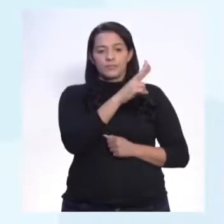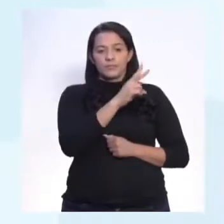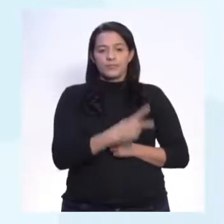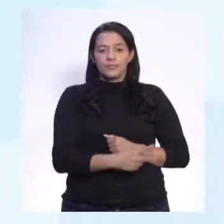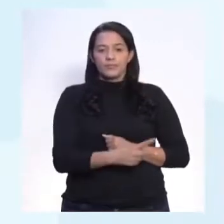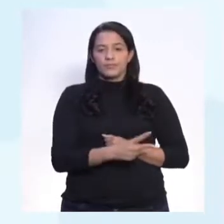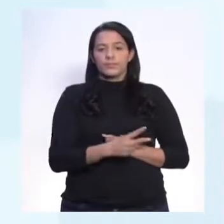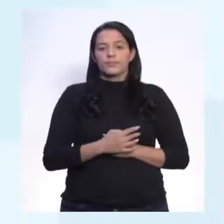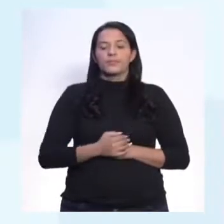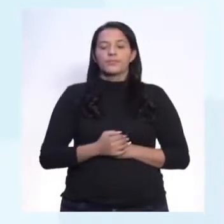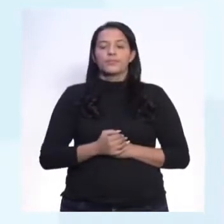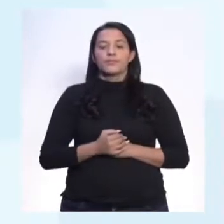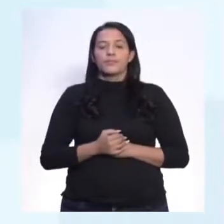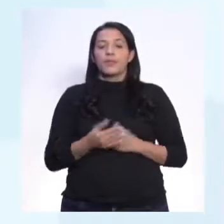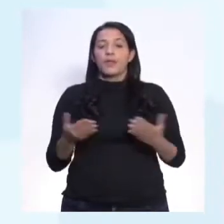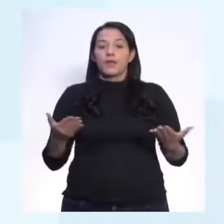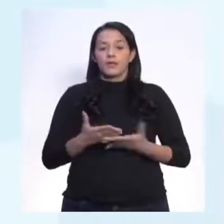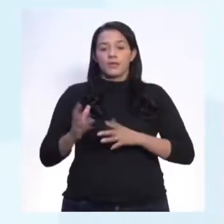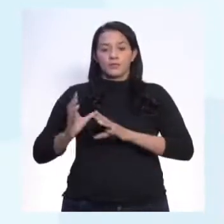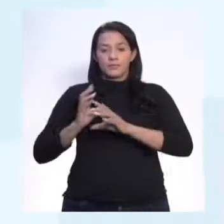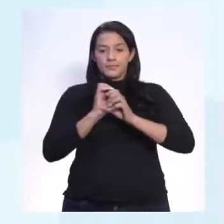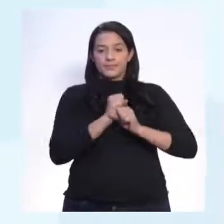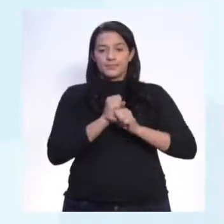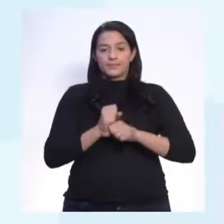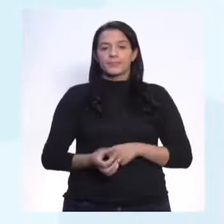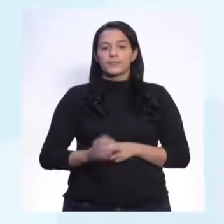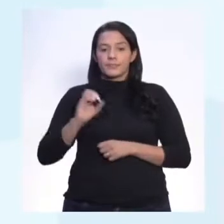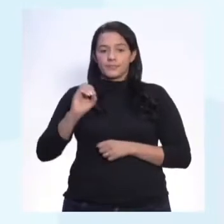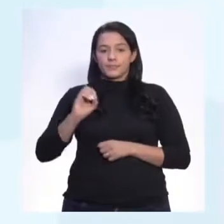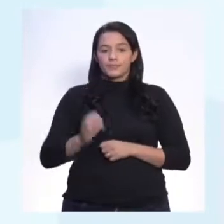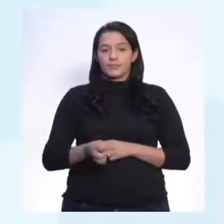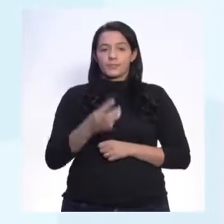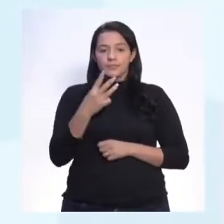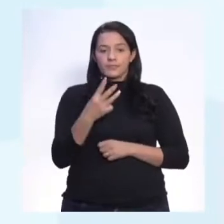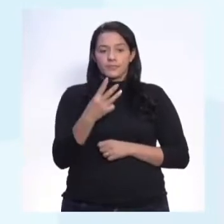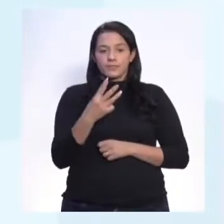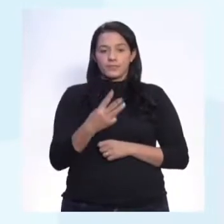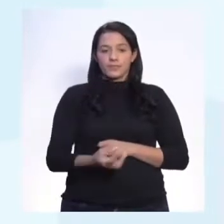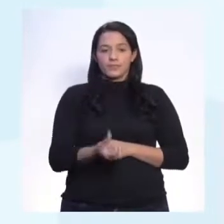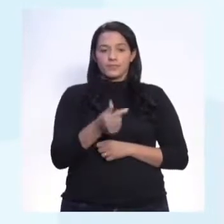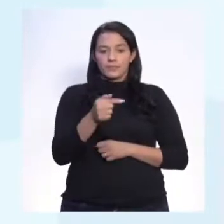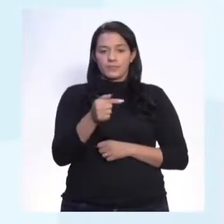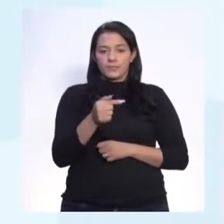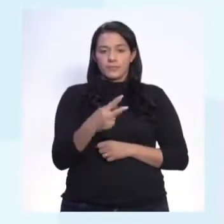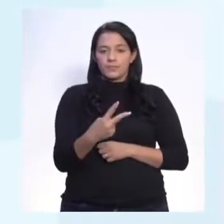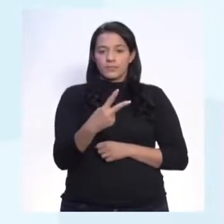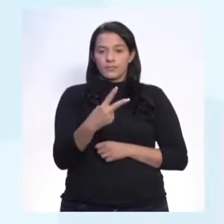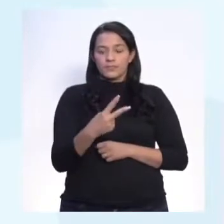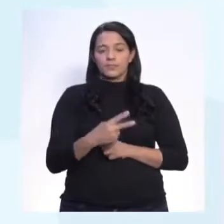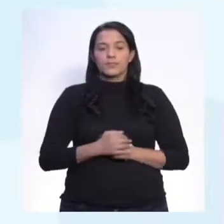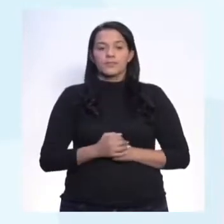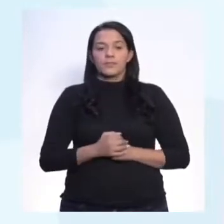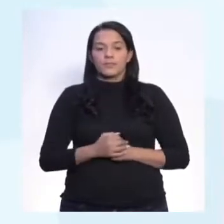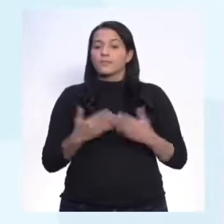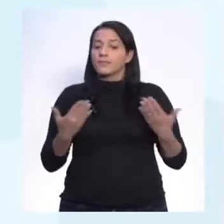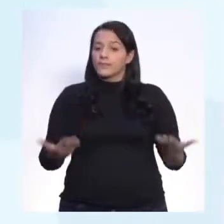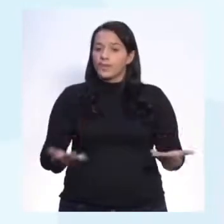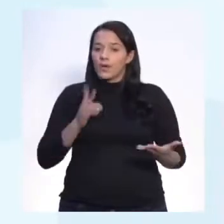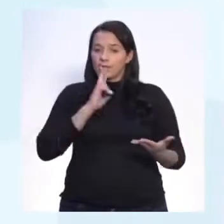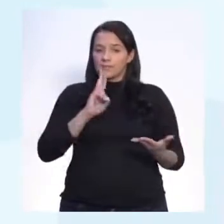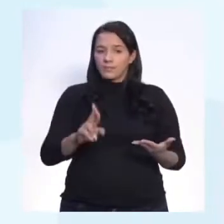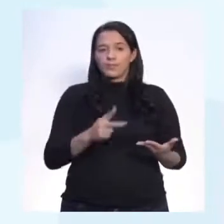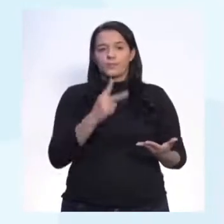2, 2. Soma. 0, 3, 7, 2. Então,